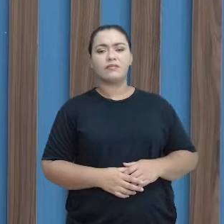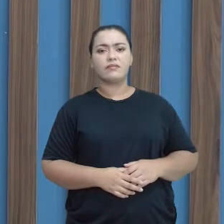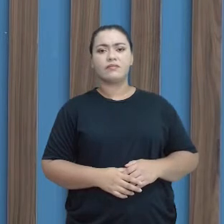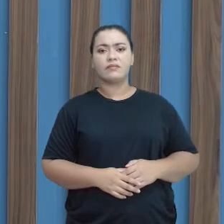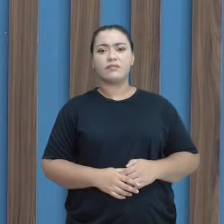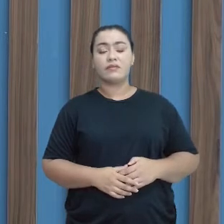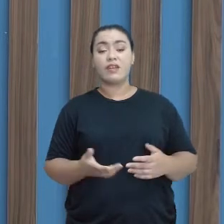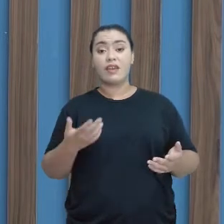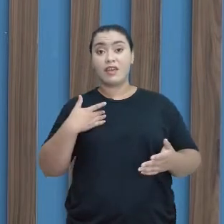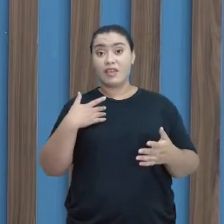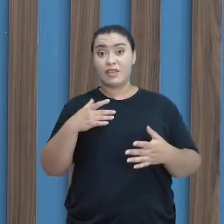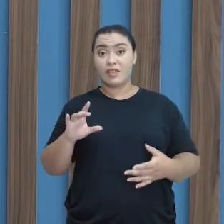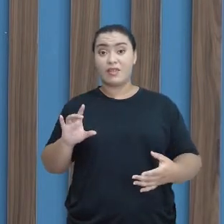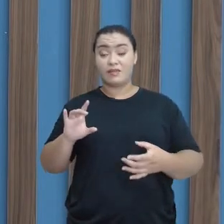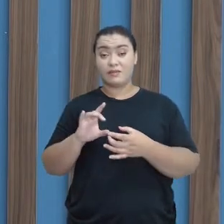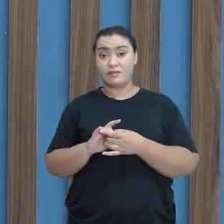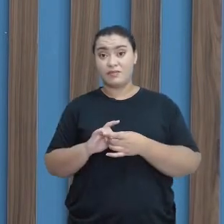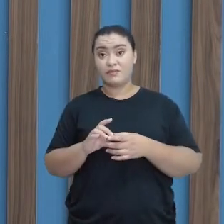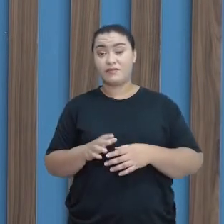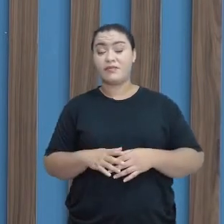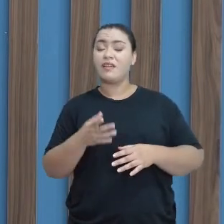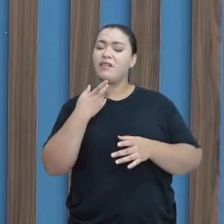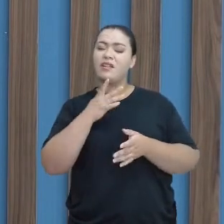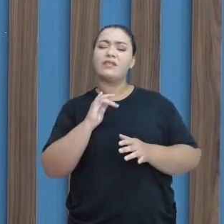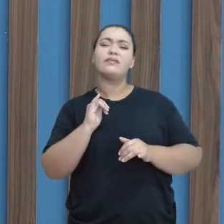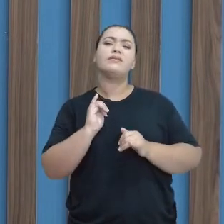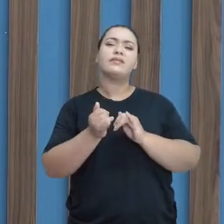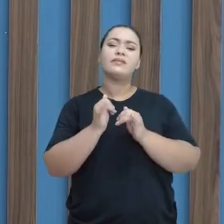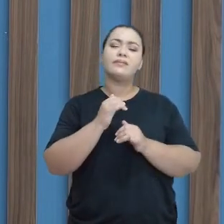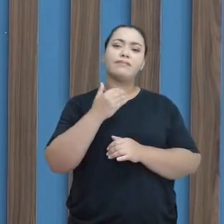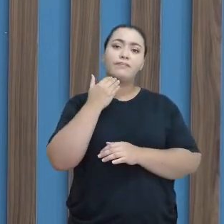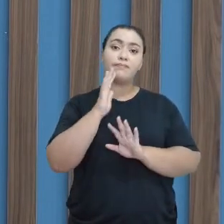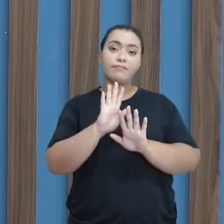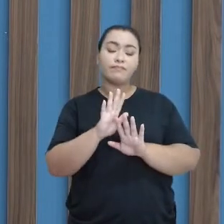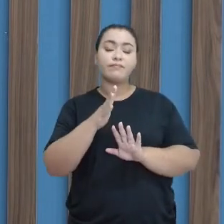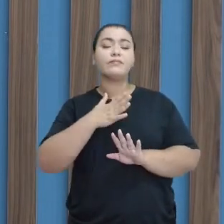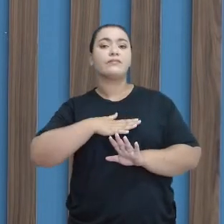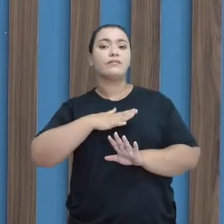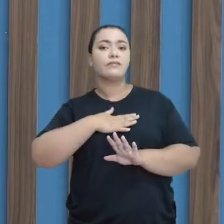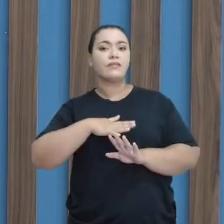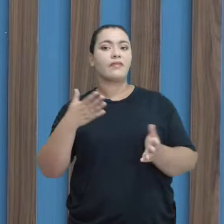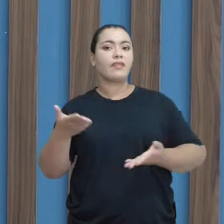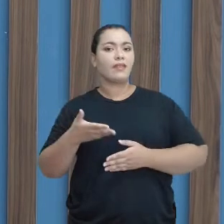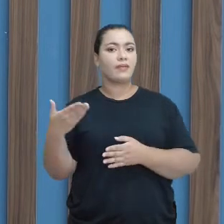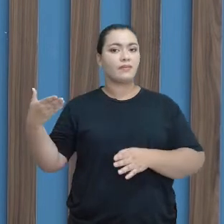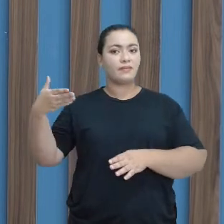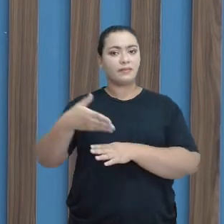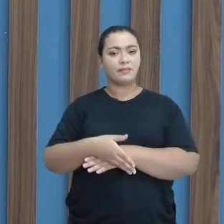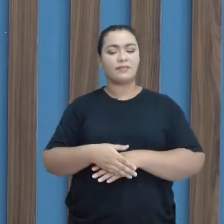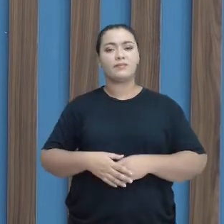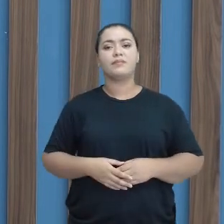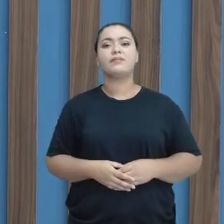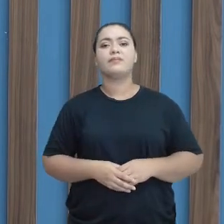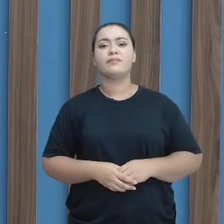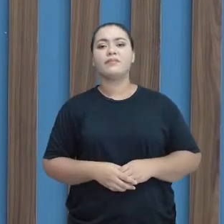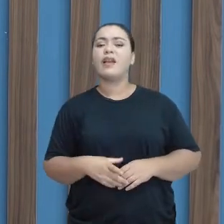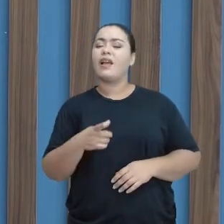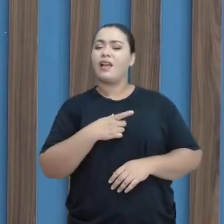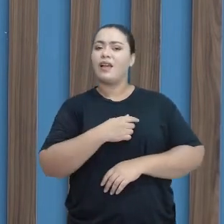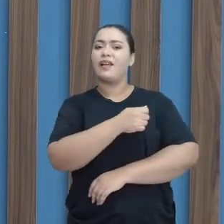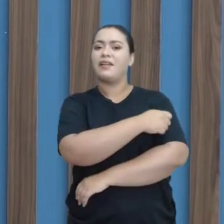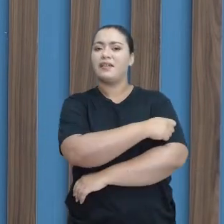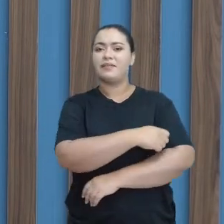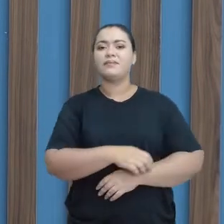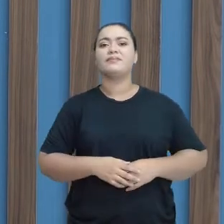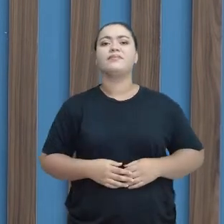me conectando agora. Tá A internet deu uma interrompida aqui, mas aí agora eu consegui. E tem alunos aqui,